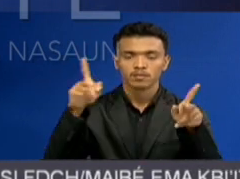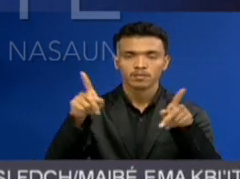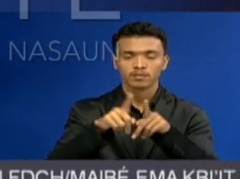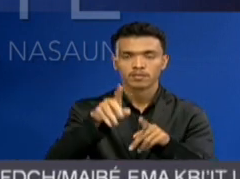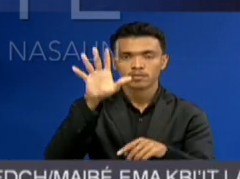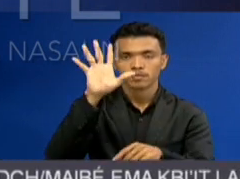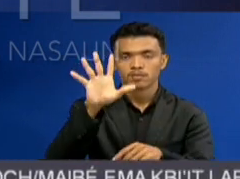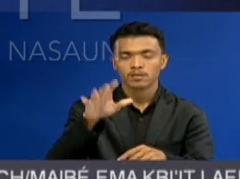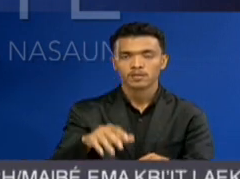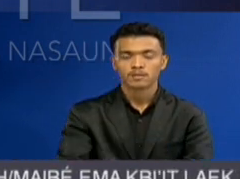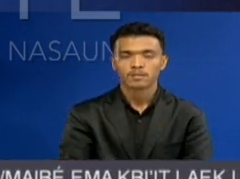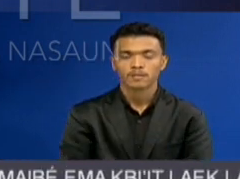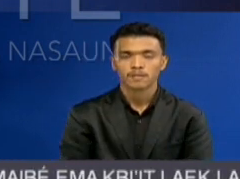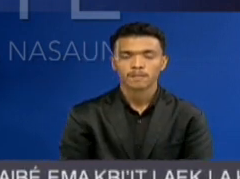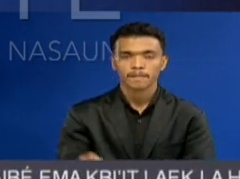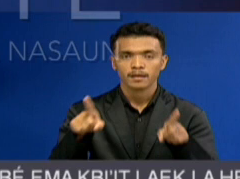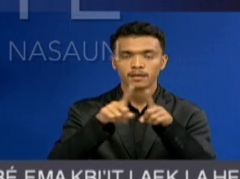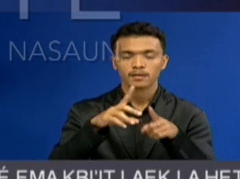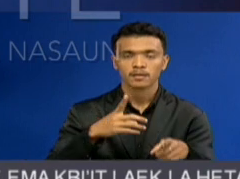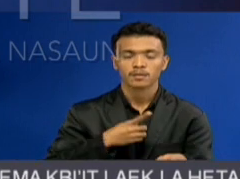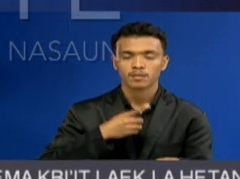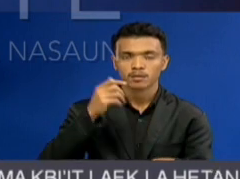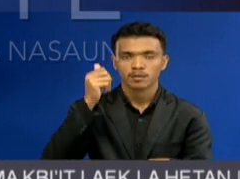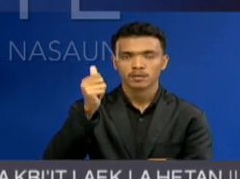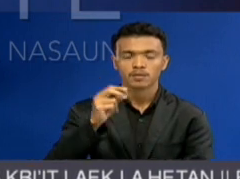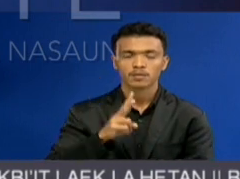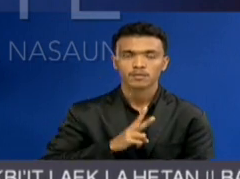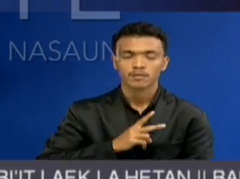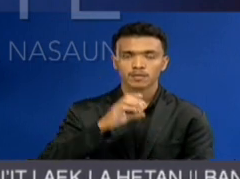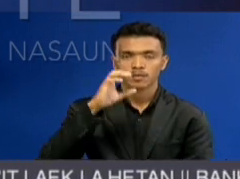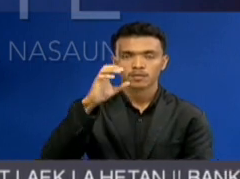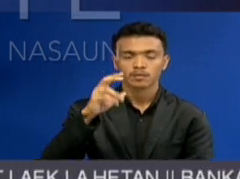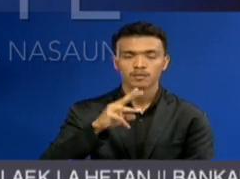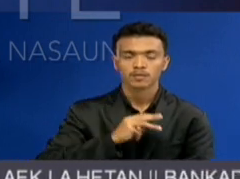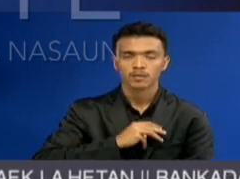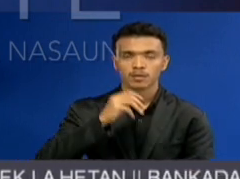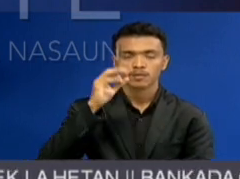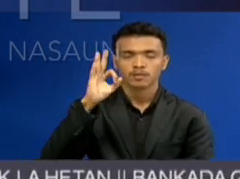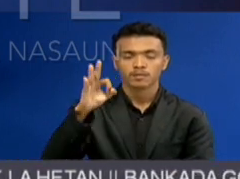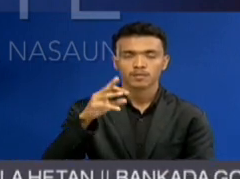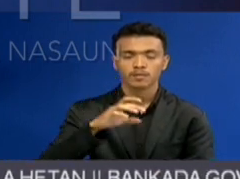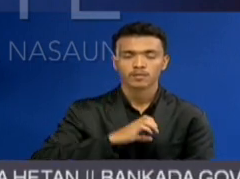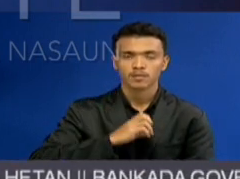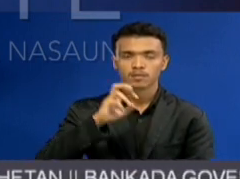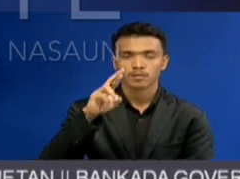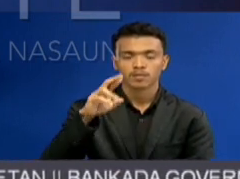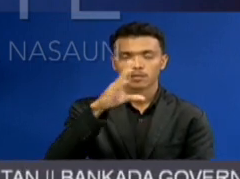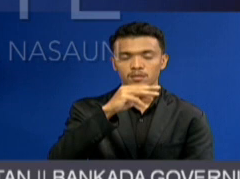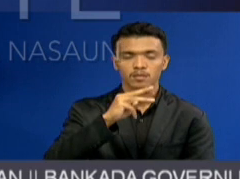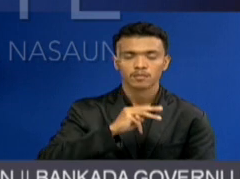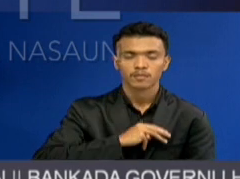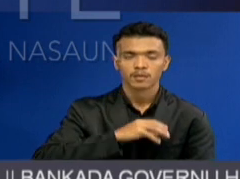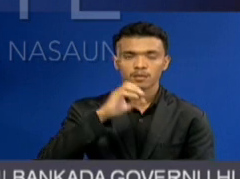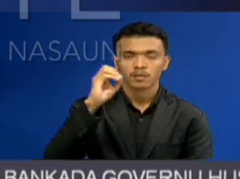Lima. Anessa Andon Alessu, Vera Cruz, na Infeto, Cristo Rei Metinaro. E candidato se